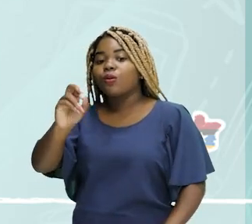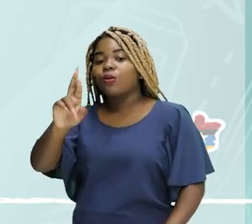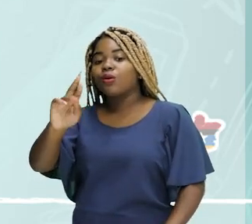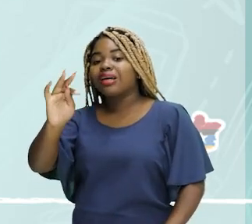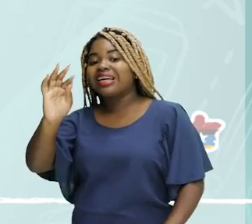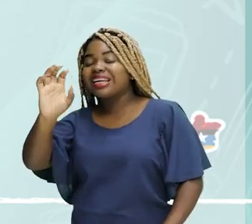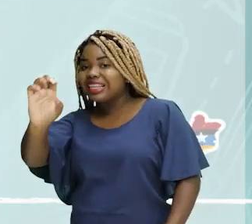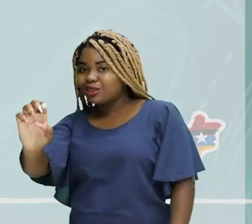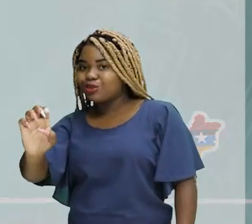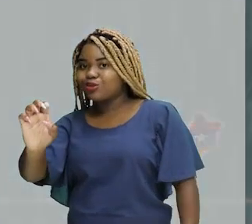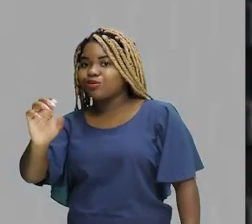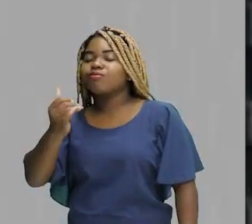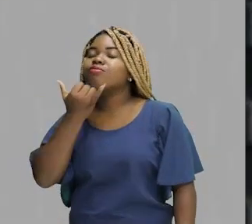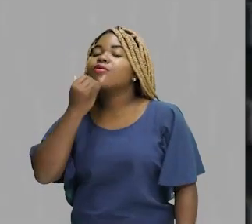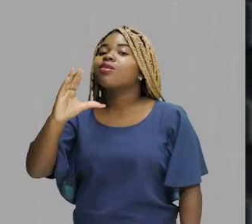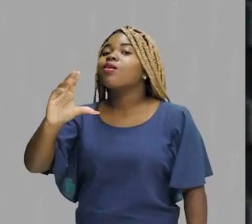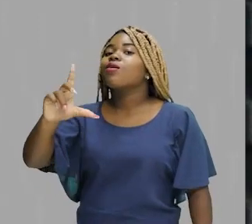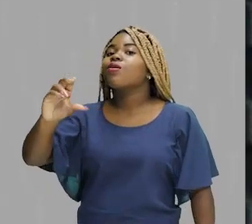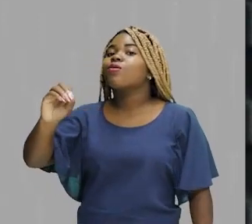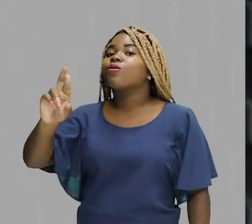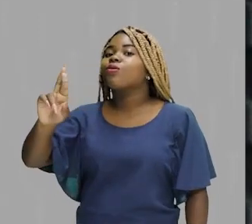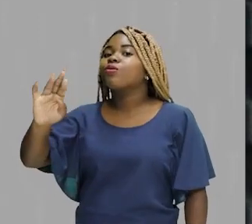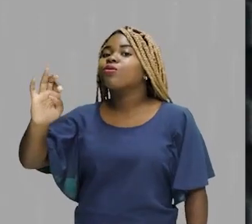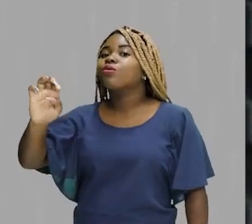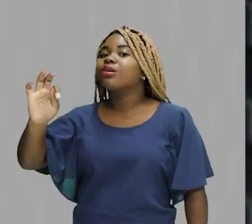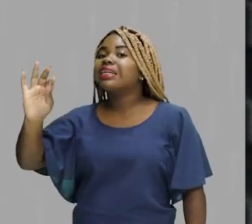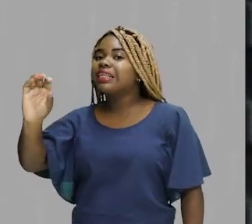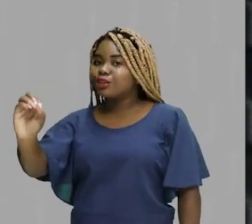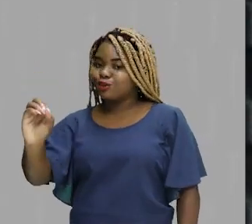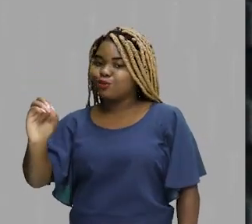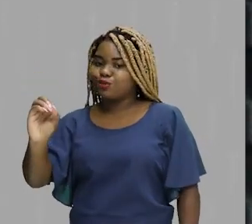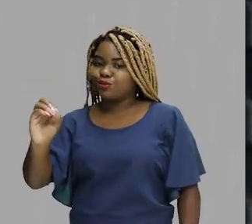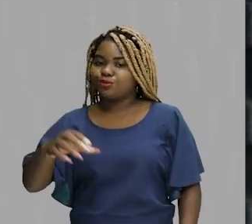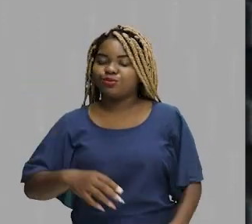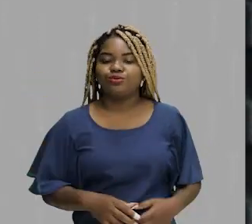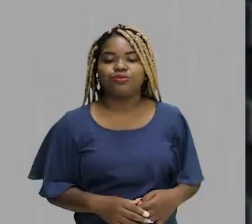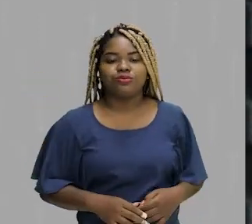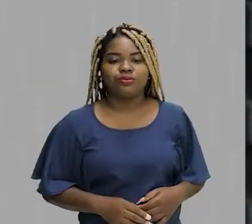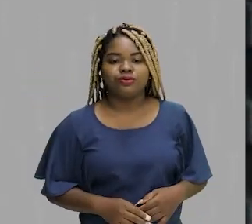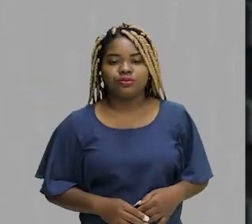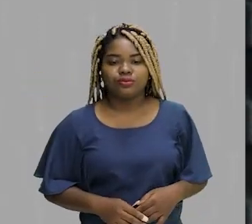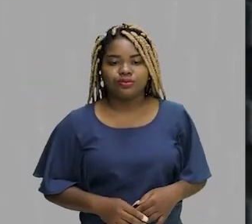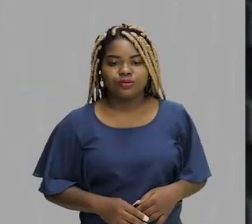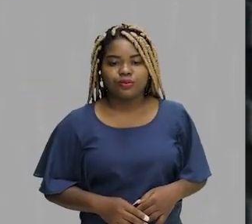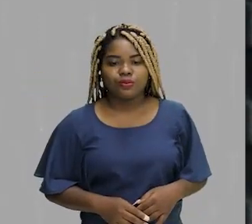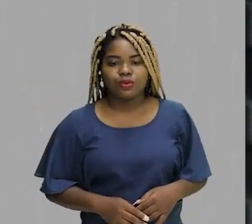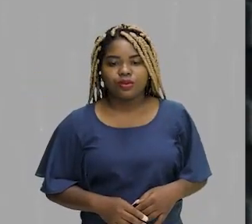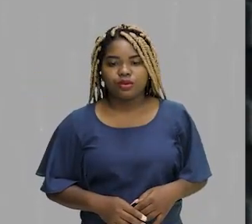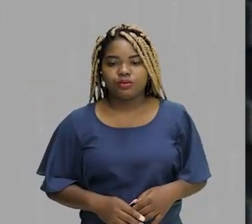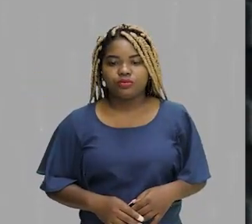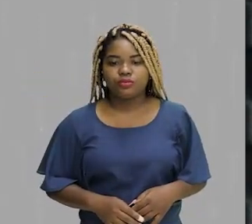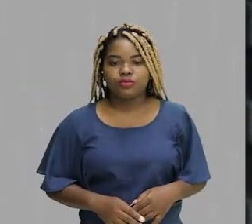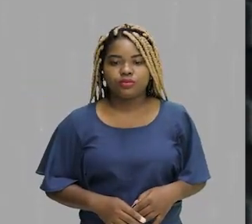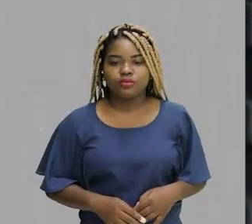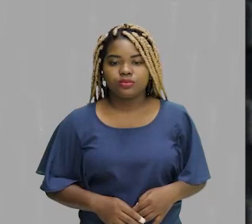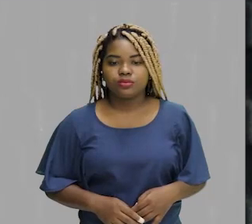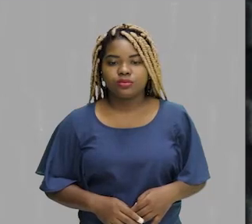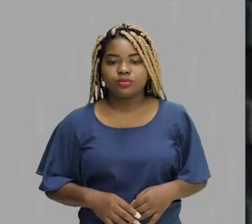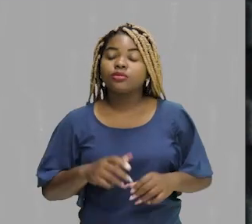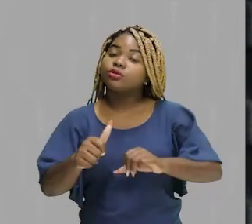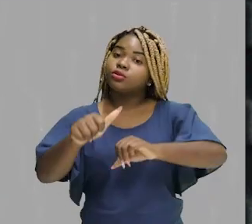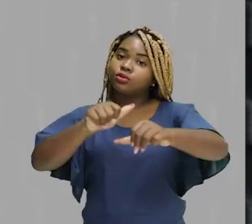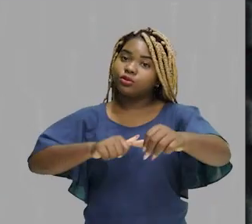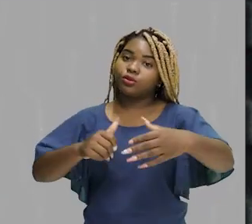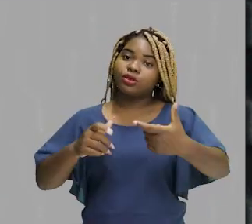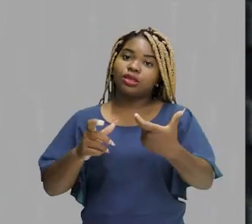NaCl, o cátion é o sódio. Ok? Então, cloreto de sódio. Troquei a